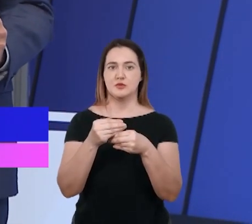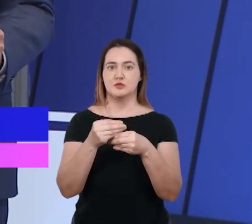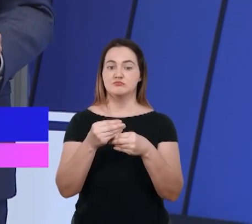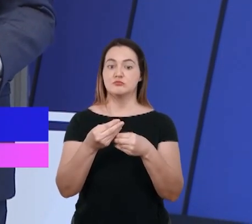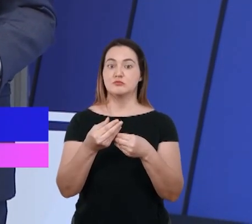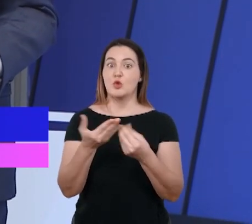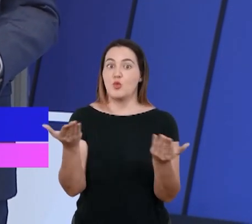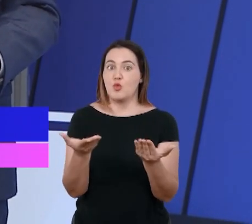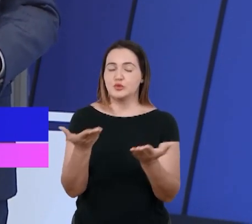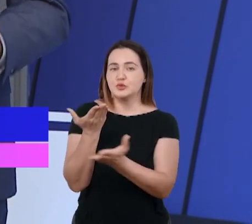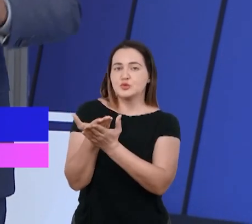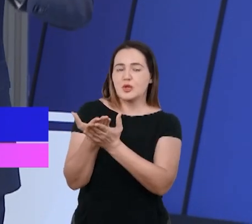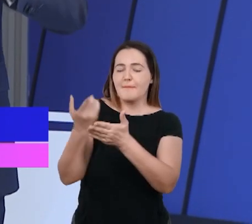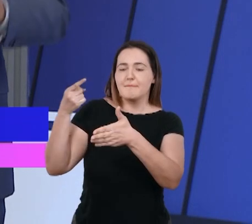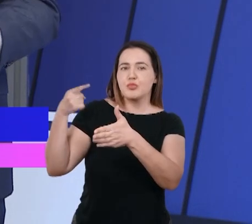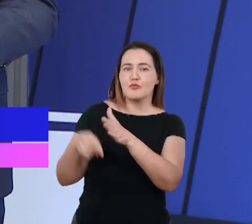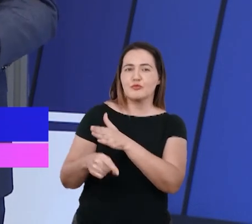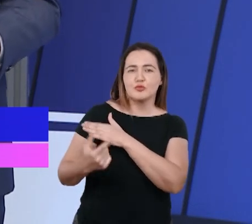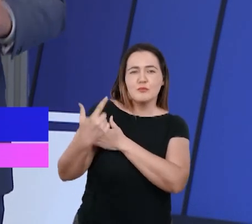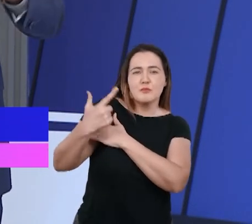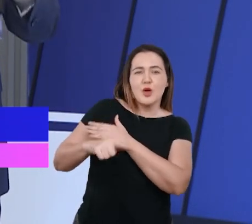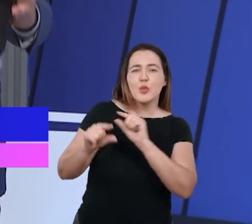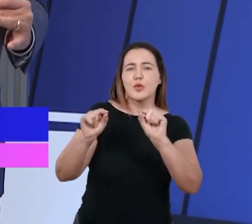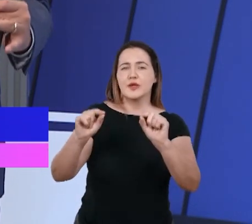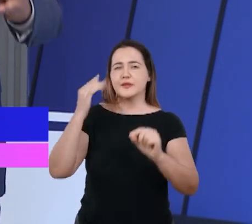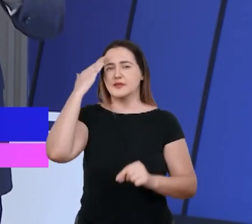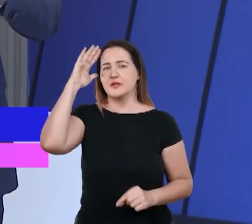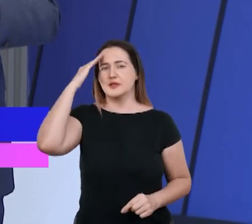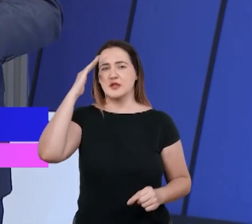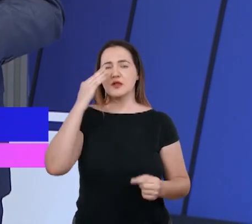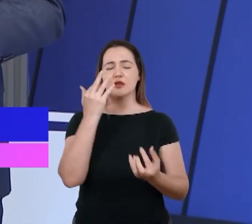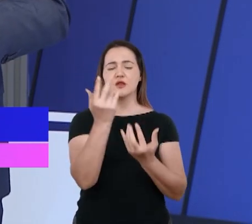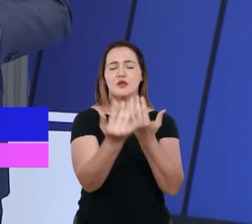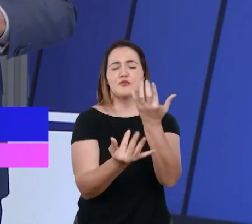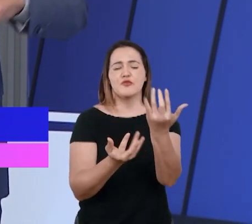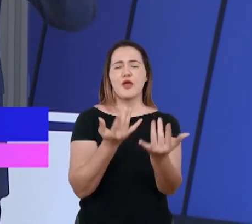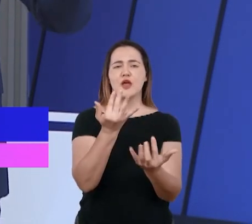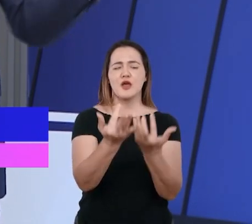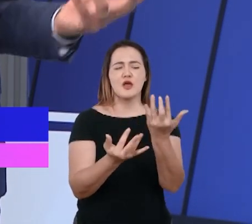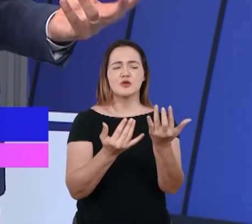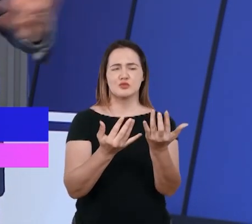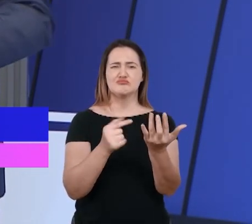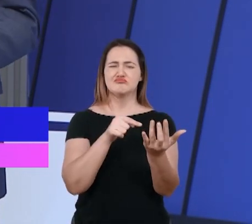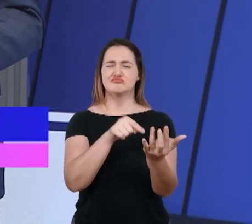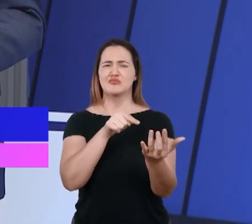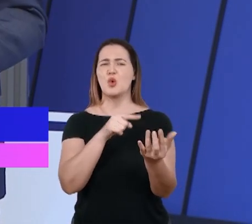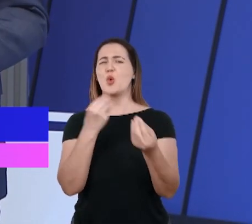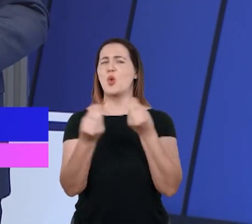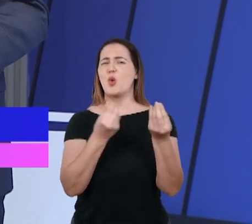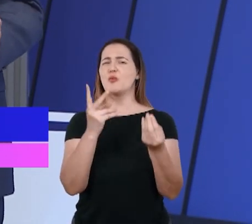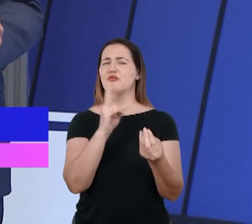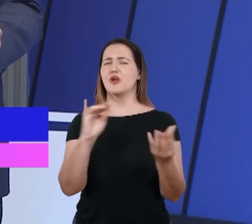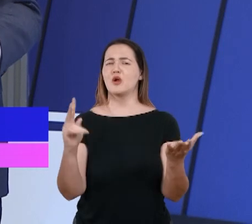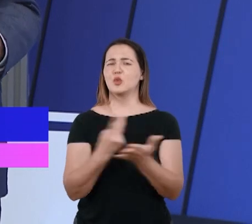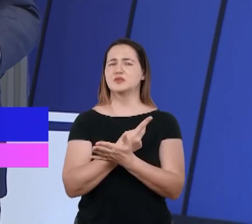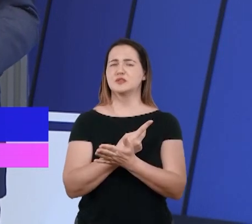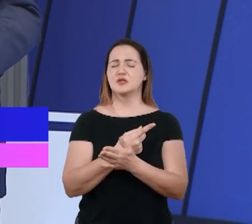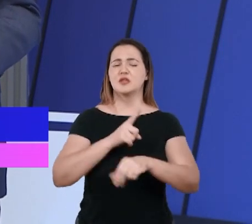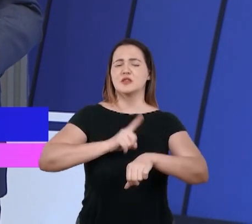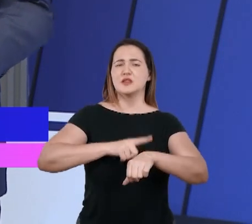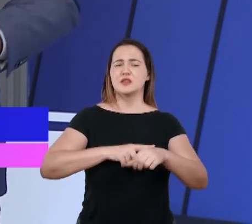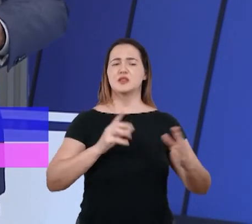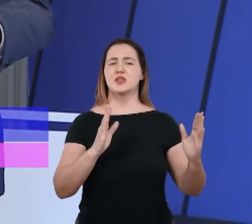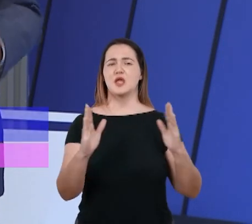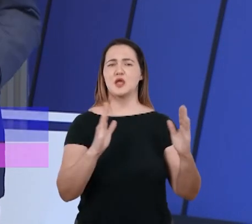avançar um pouco mais para compreender quando é que esse inferno será instalado no mundo. Quanto tempo vai